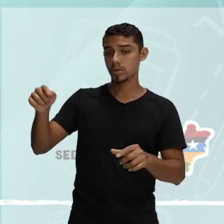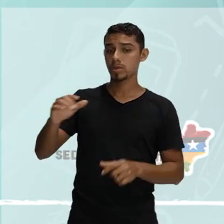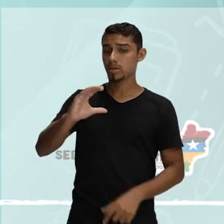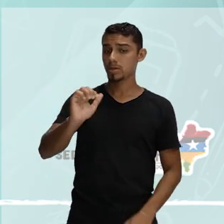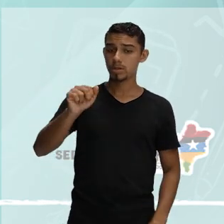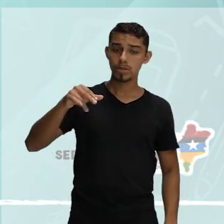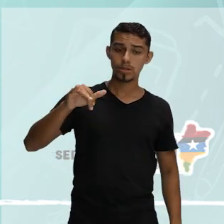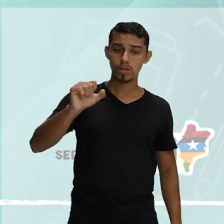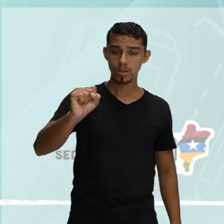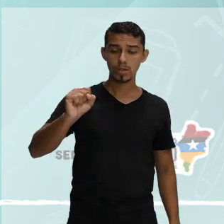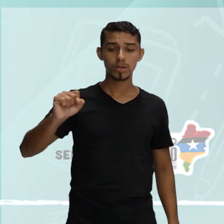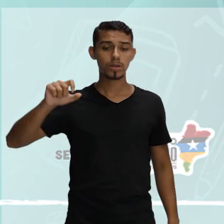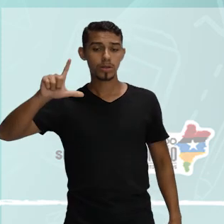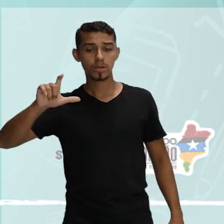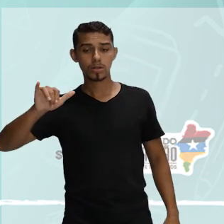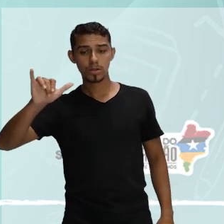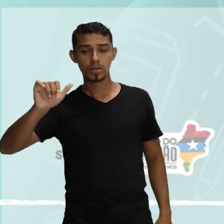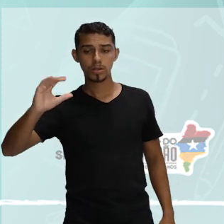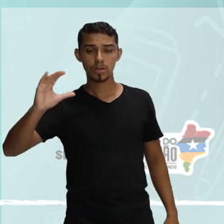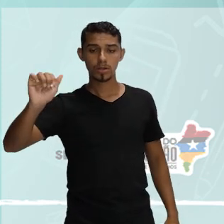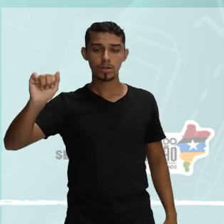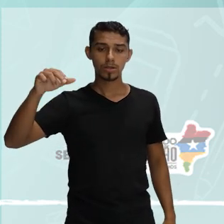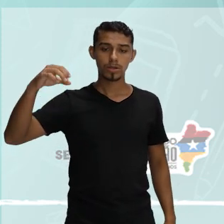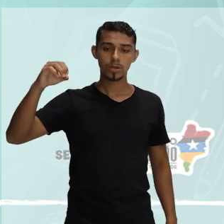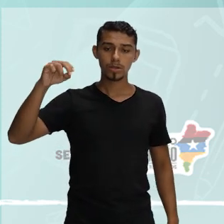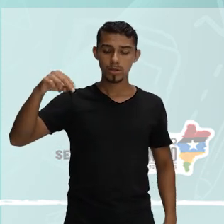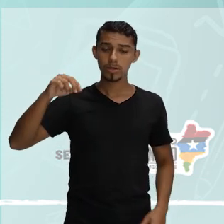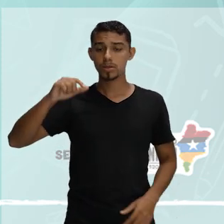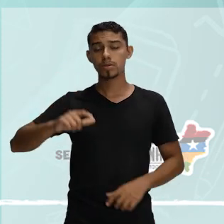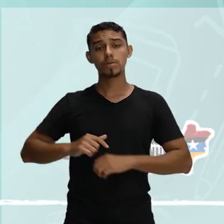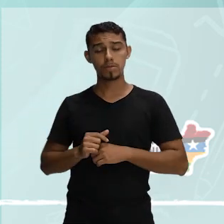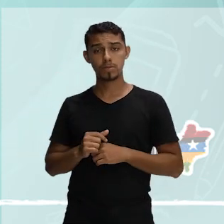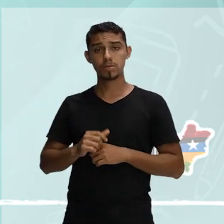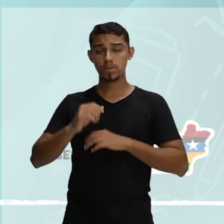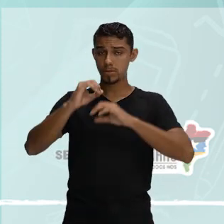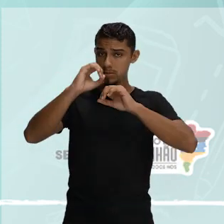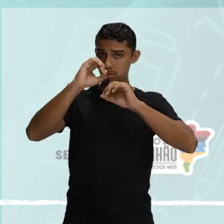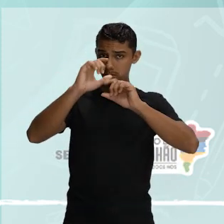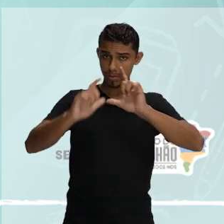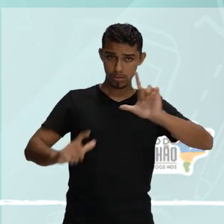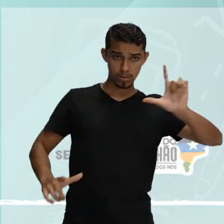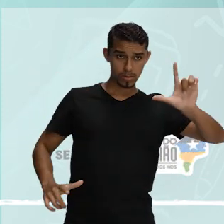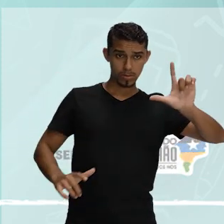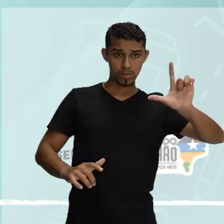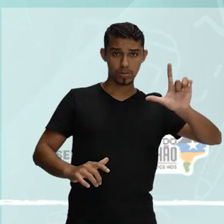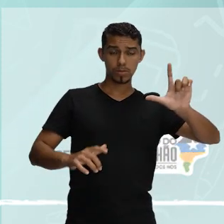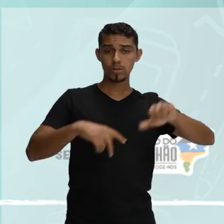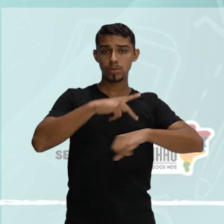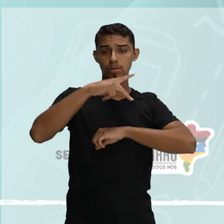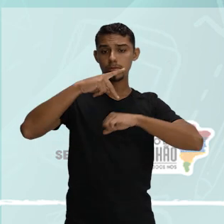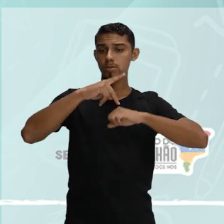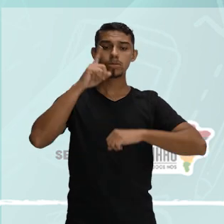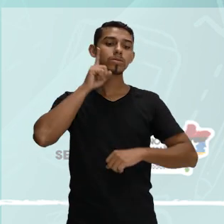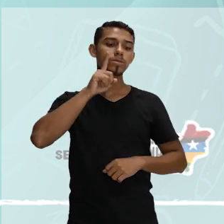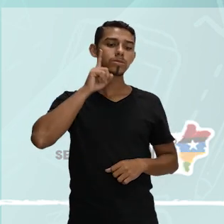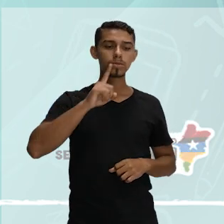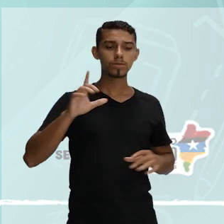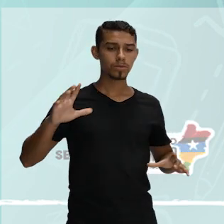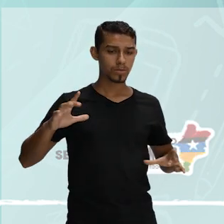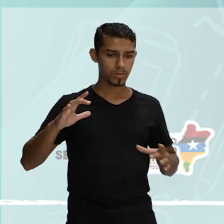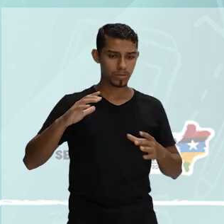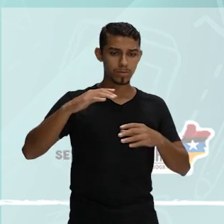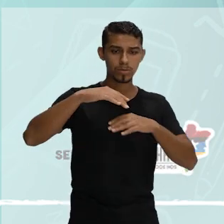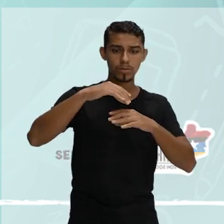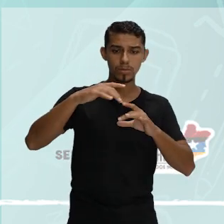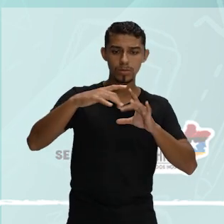espécie Canis lincoln, do leste dos Estados Unidos, estão intercruzando com coiotes, que